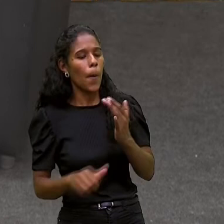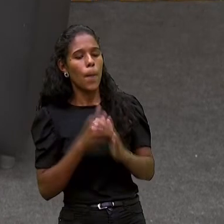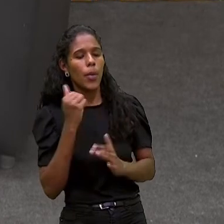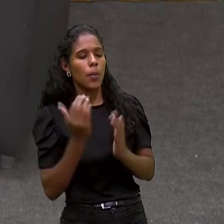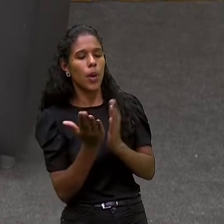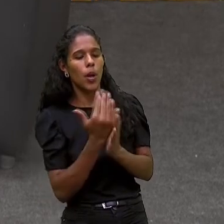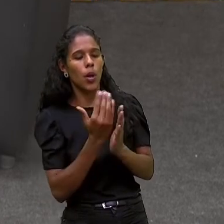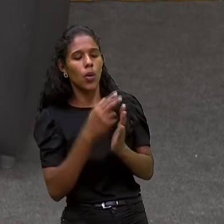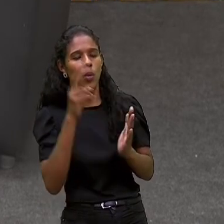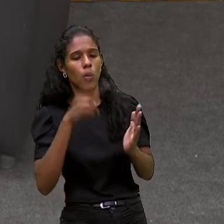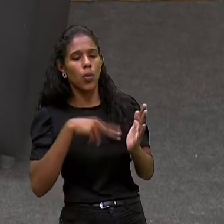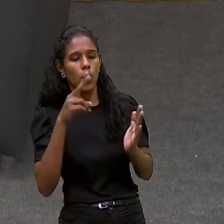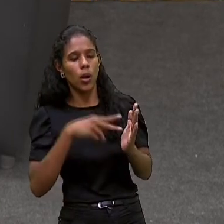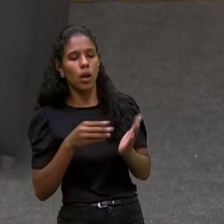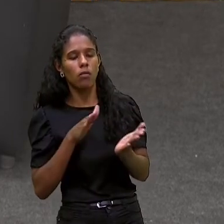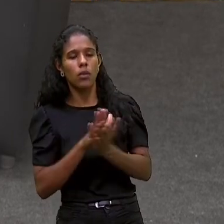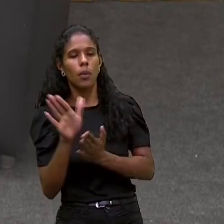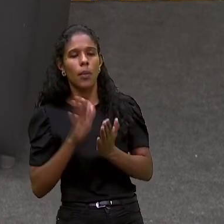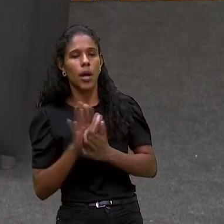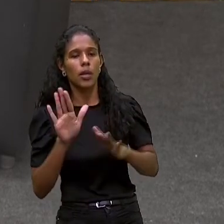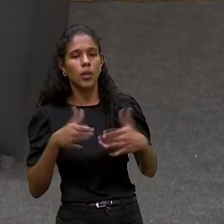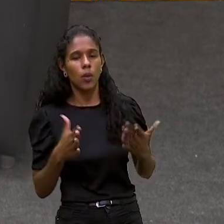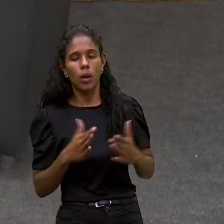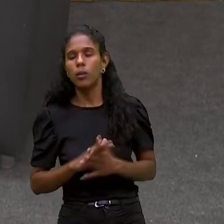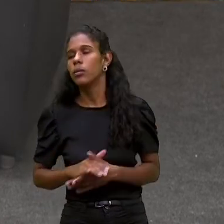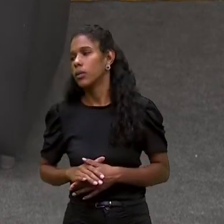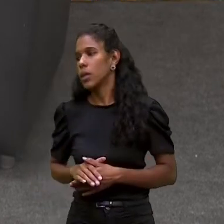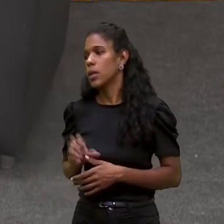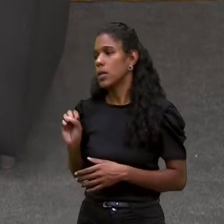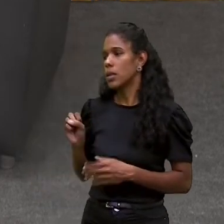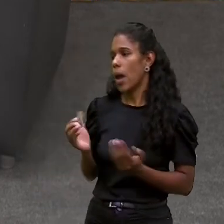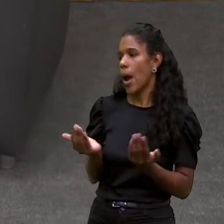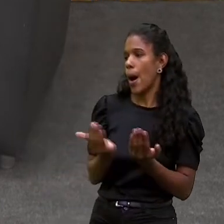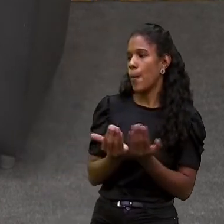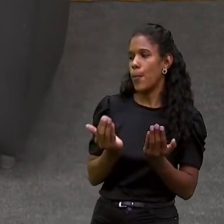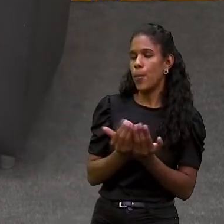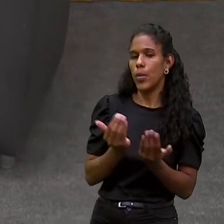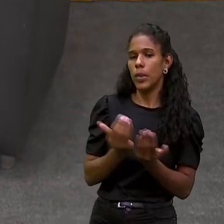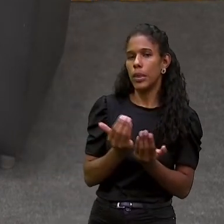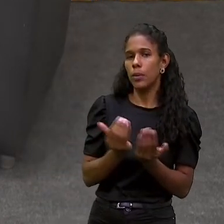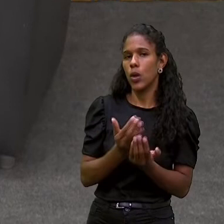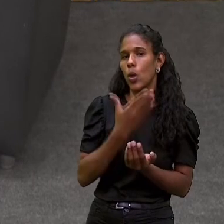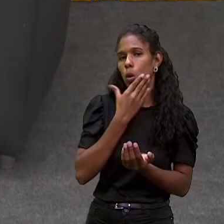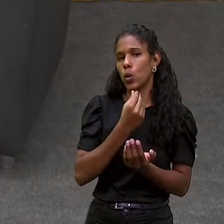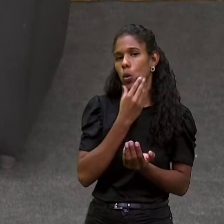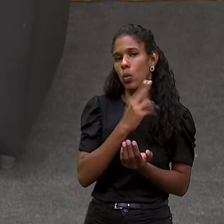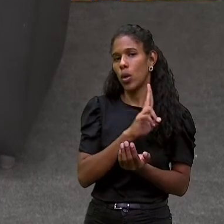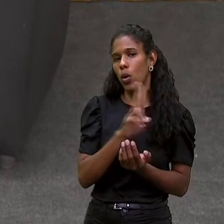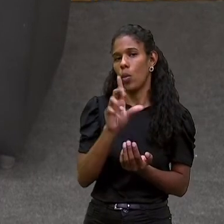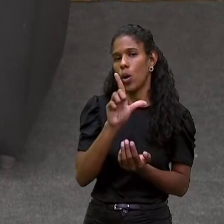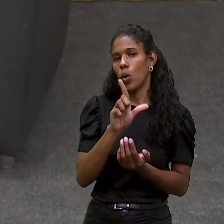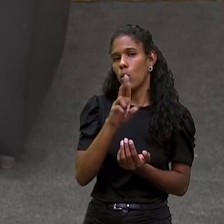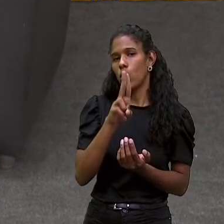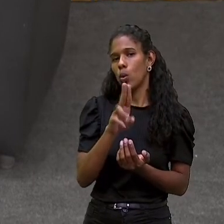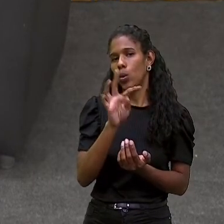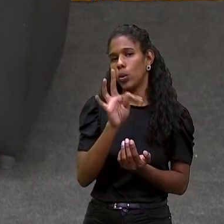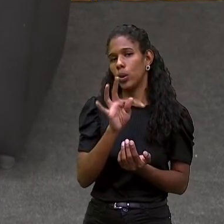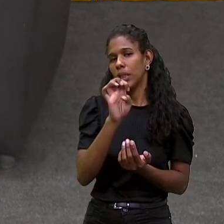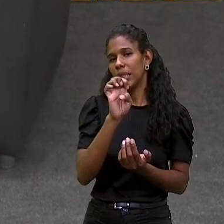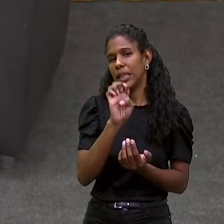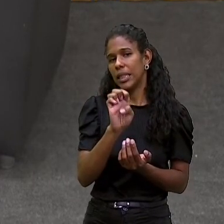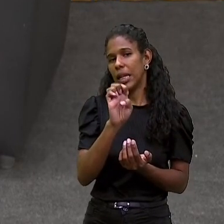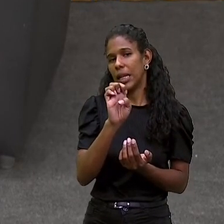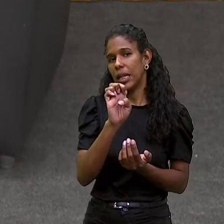de Gutenberg, né? Porque antes eram os copistas, né? No tempo de Jesus mesmo, os copistas. Há